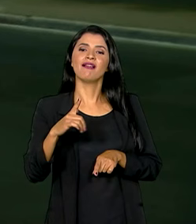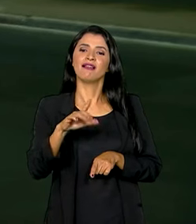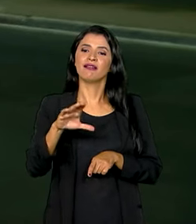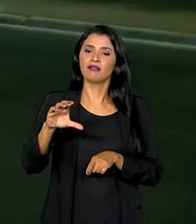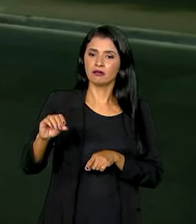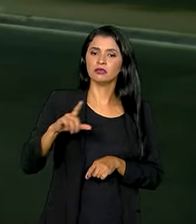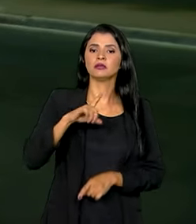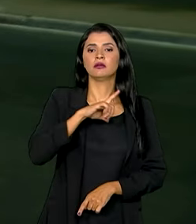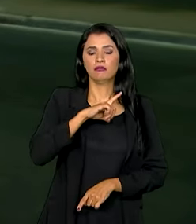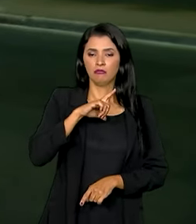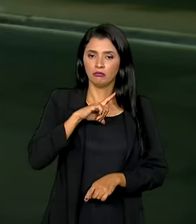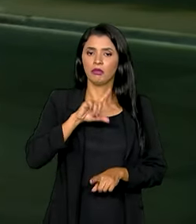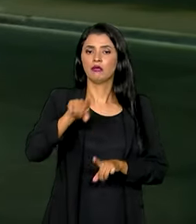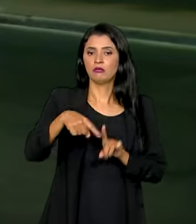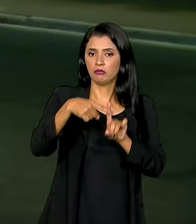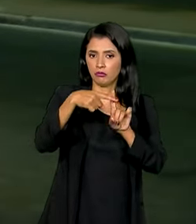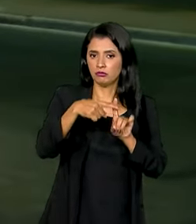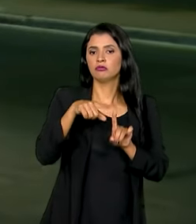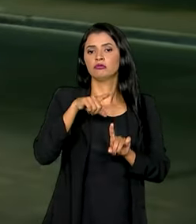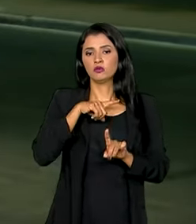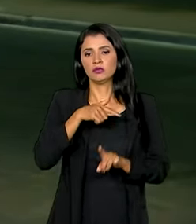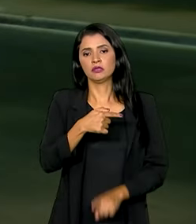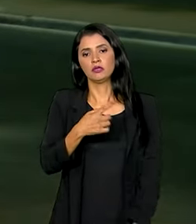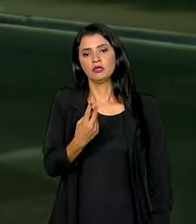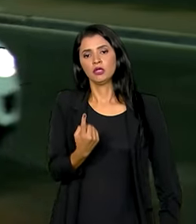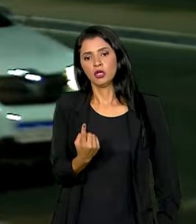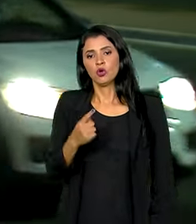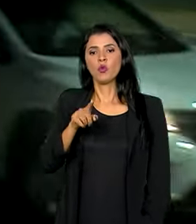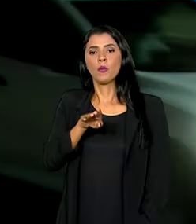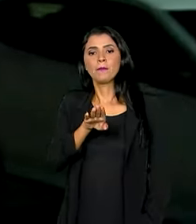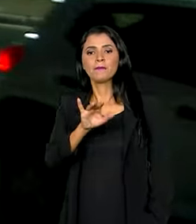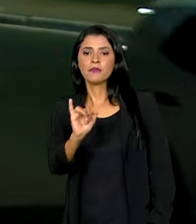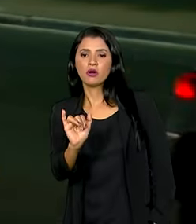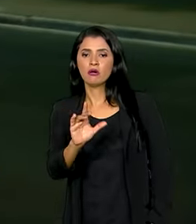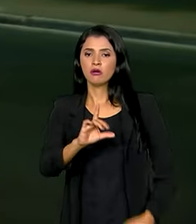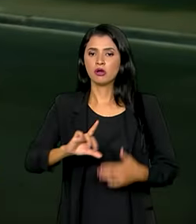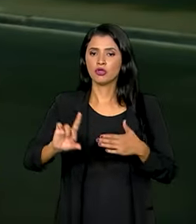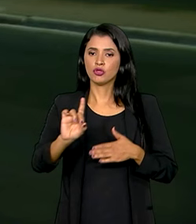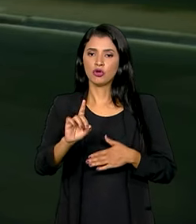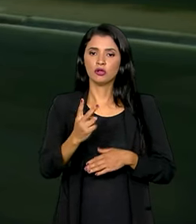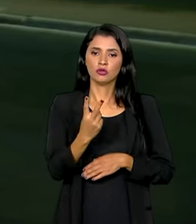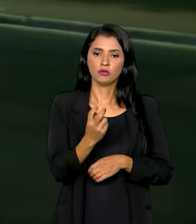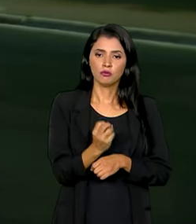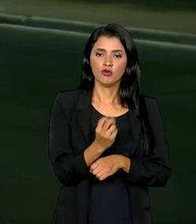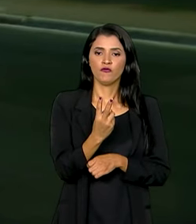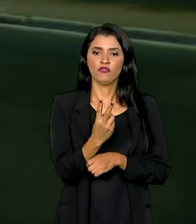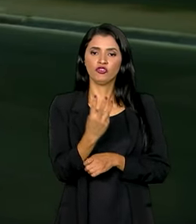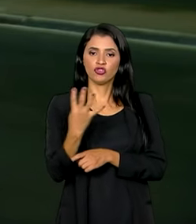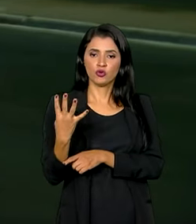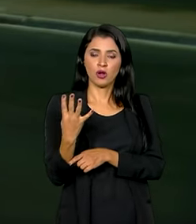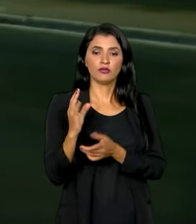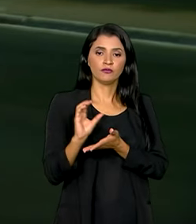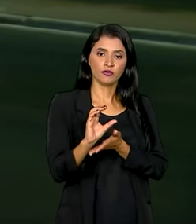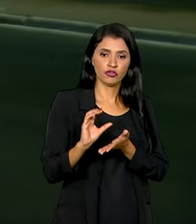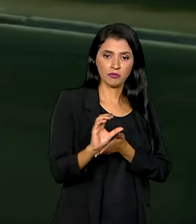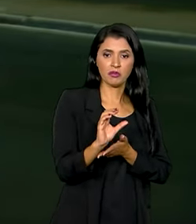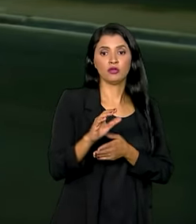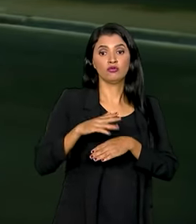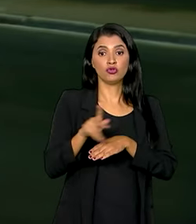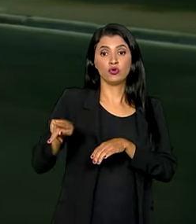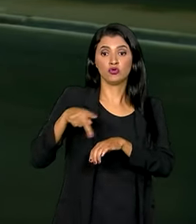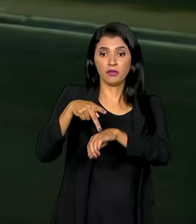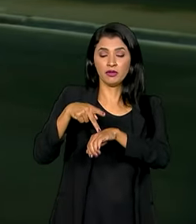saldo positivo de 71 bilhões de dólares em 2024 e investimento estrangeiro de 65